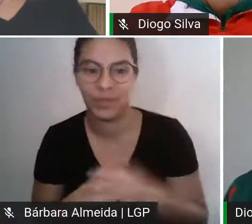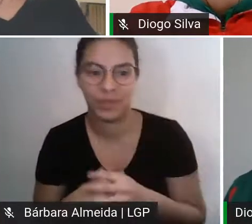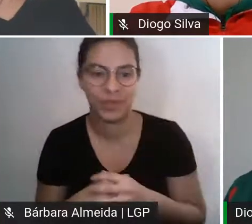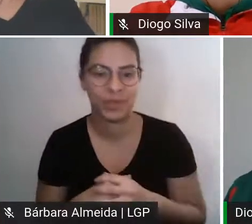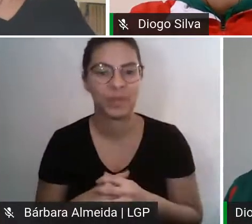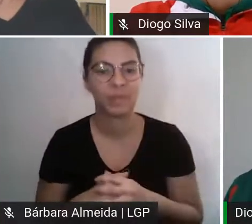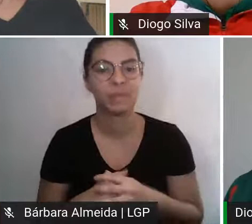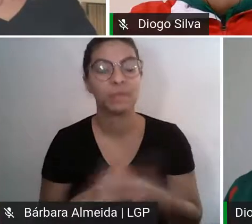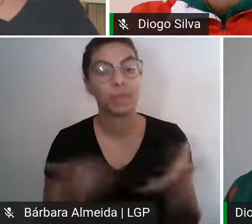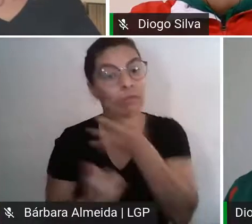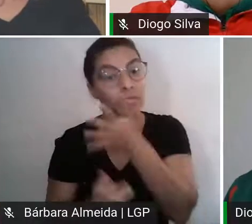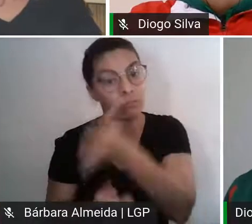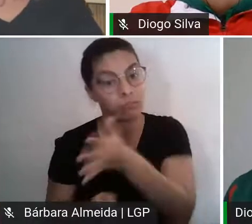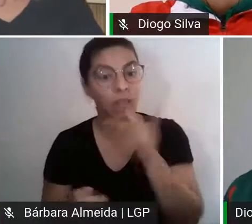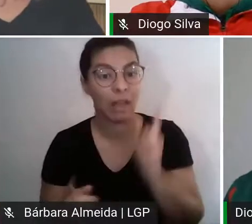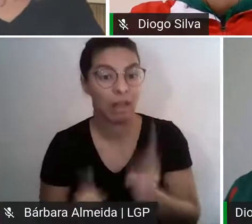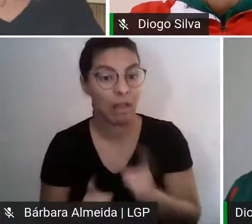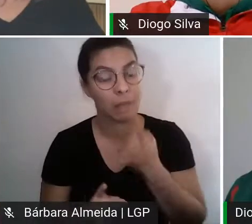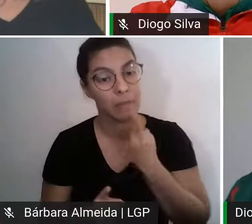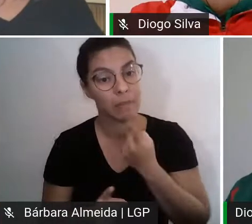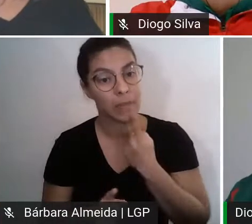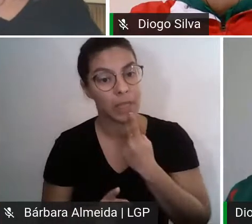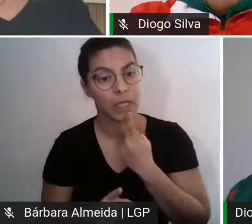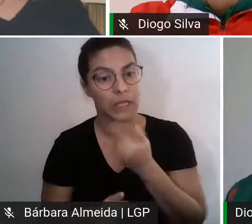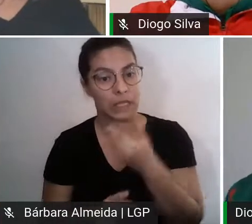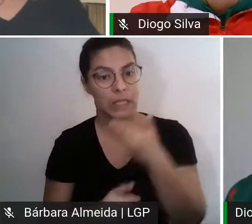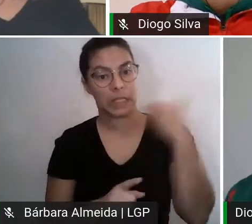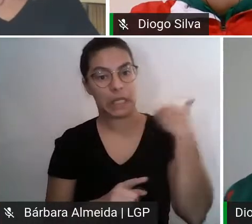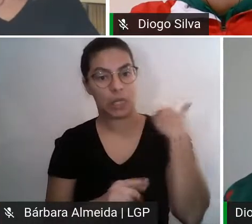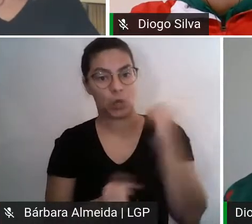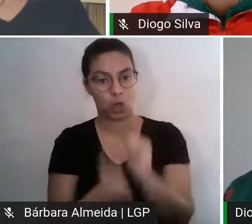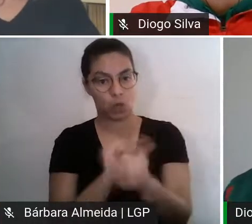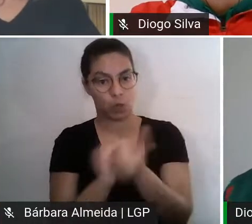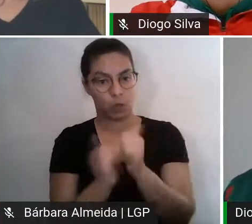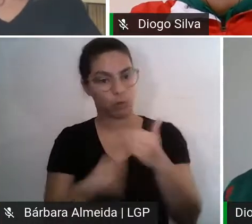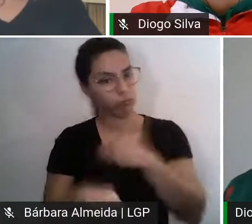é que foi o facto de perceberes cedo que o desporto te fazia bem,